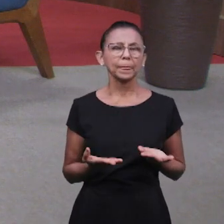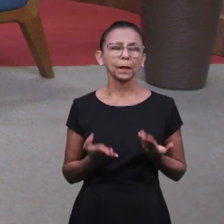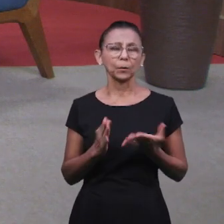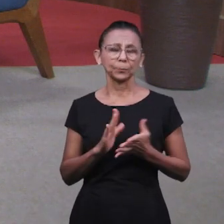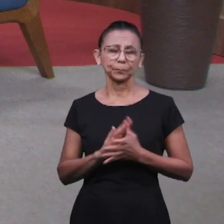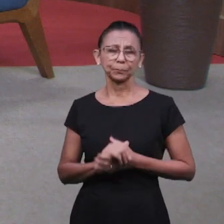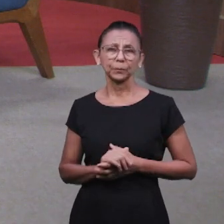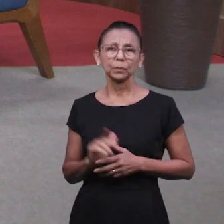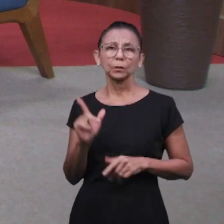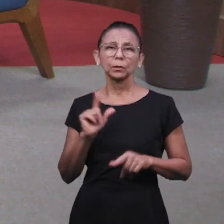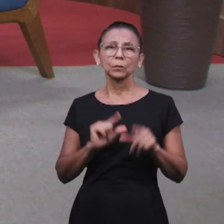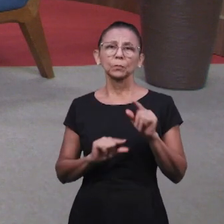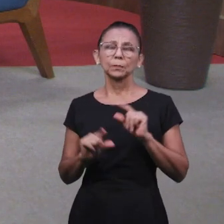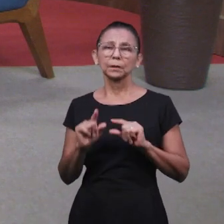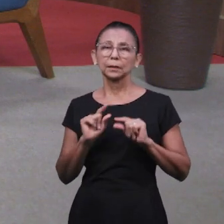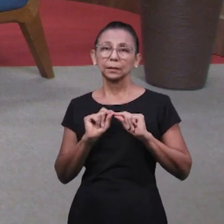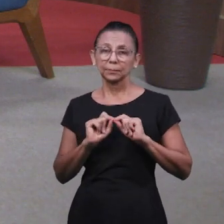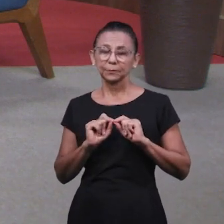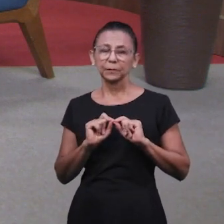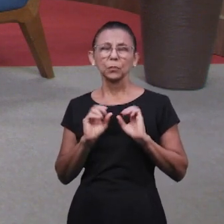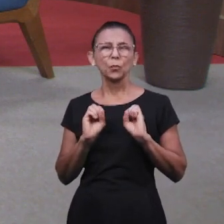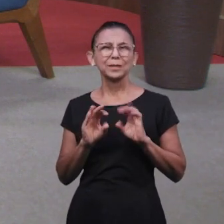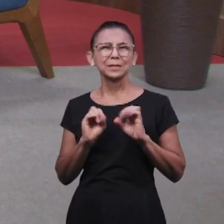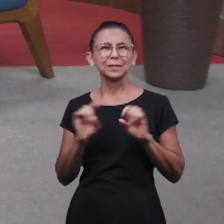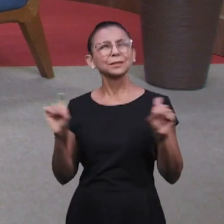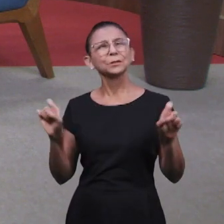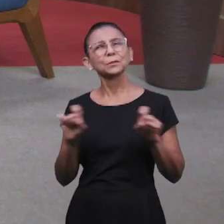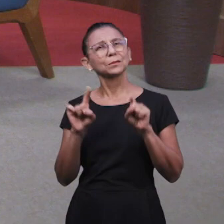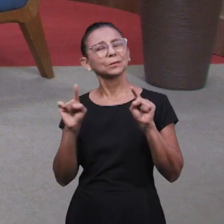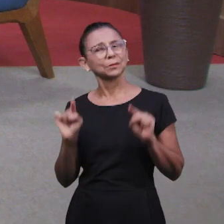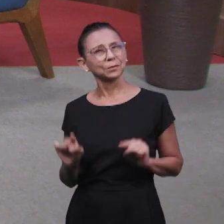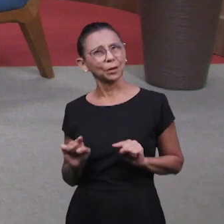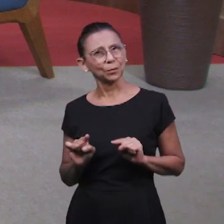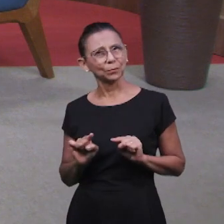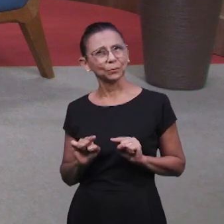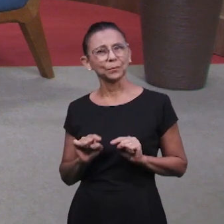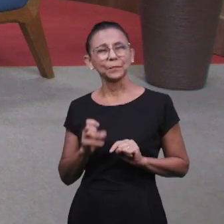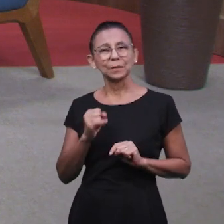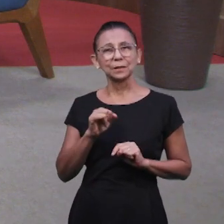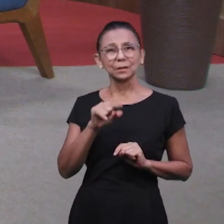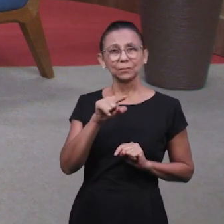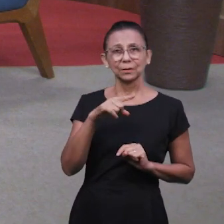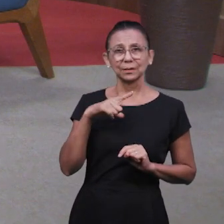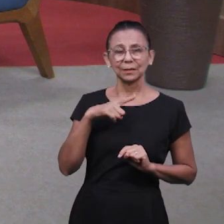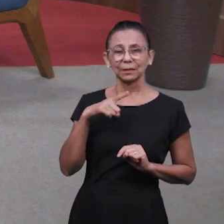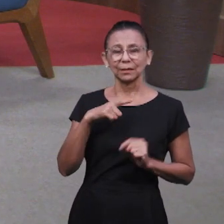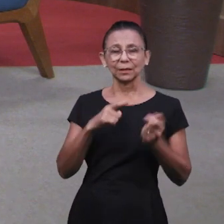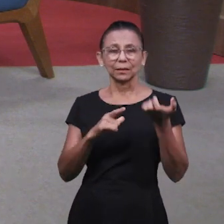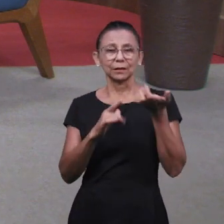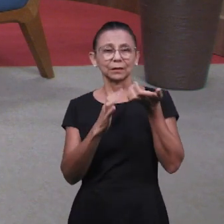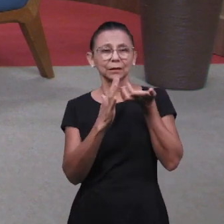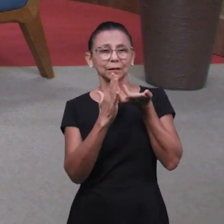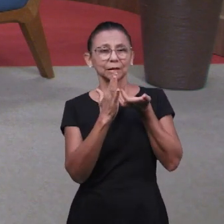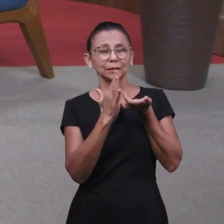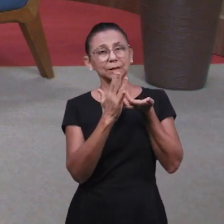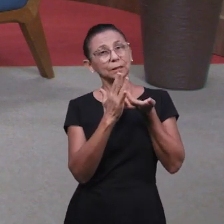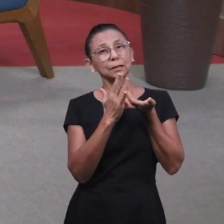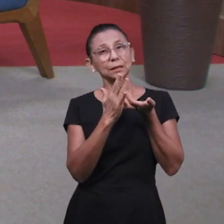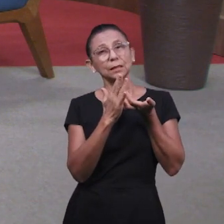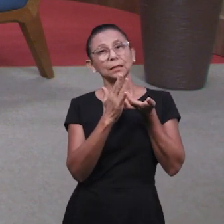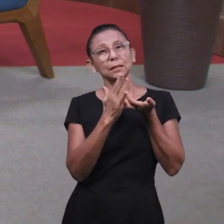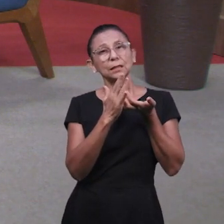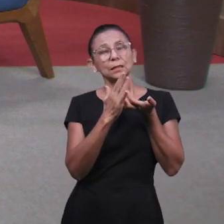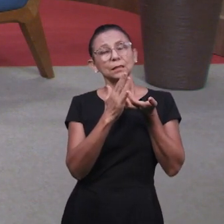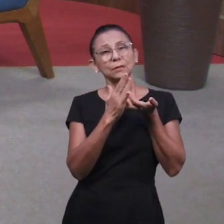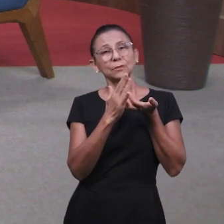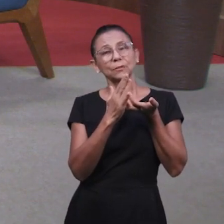ensino? Então, se você tem uma candeia pequenininha, que de 20 em 20 minutos, ou de meia hora,